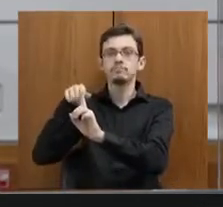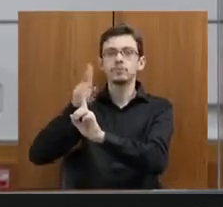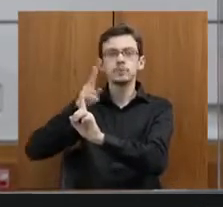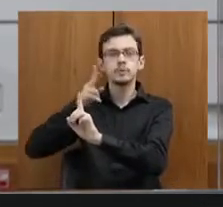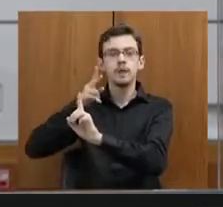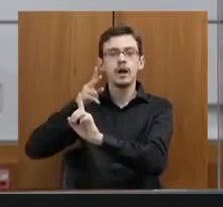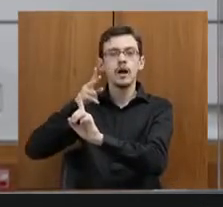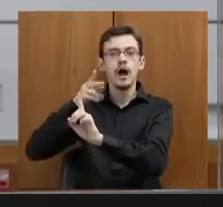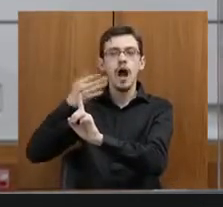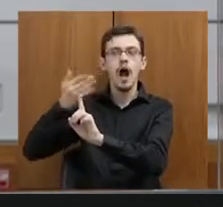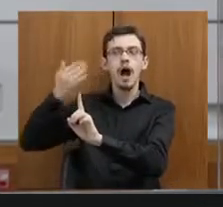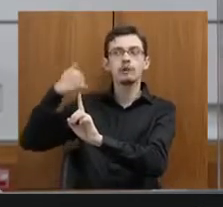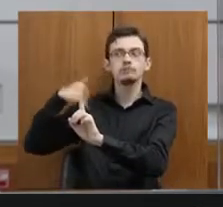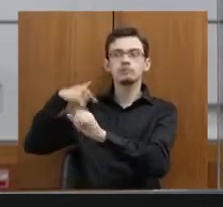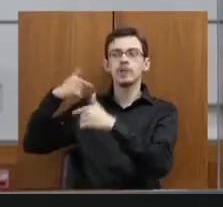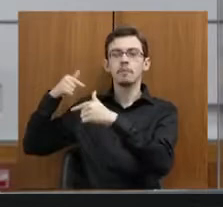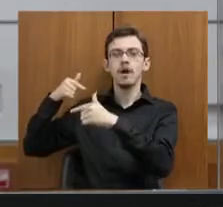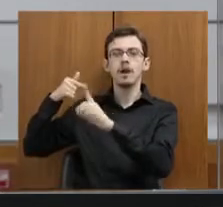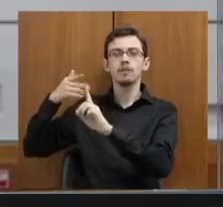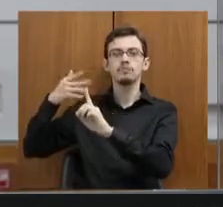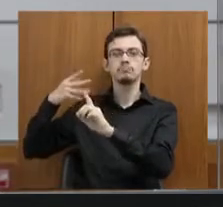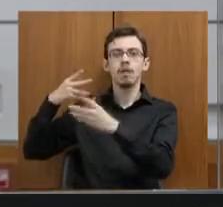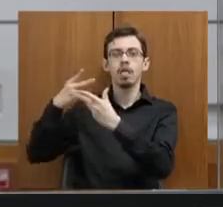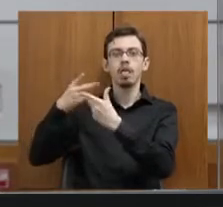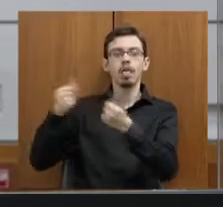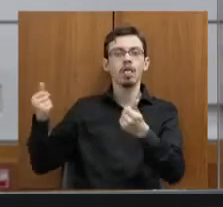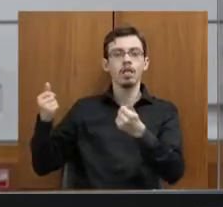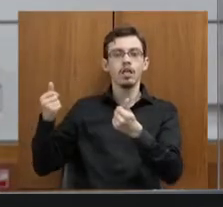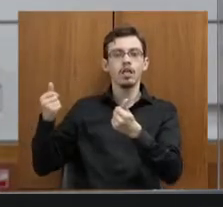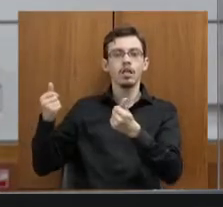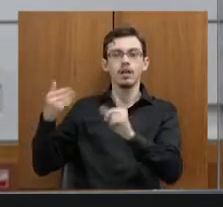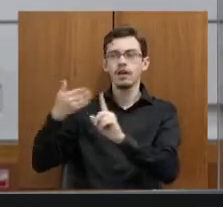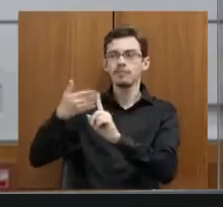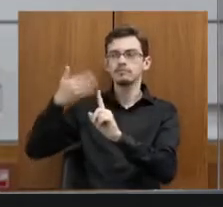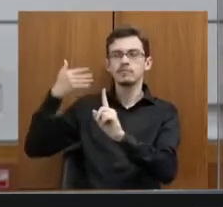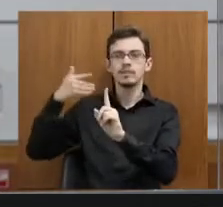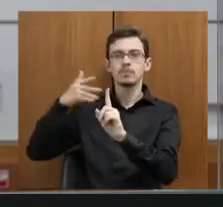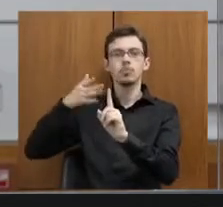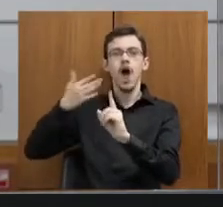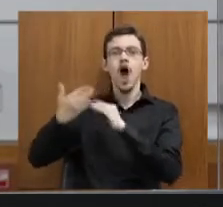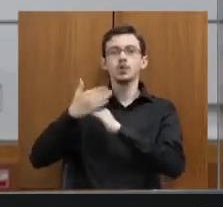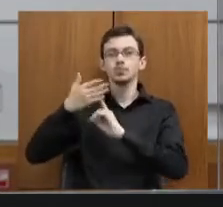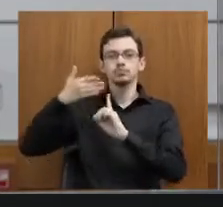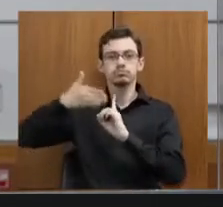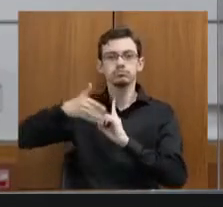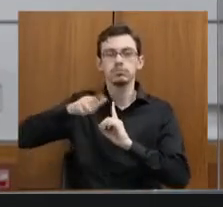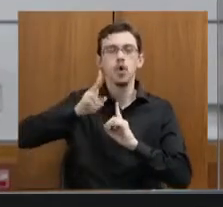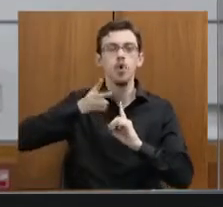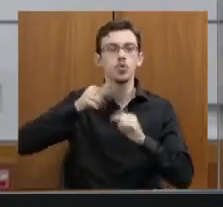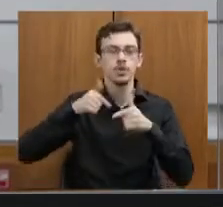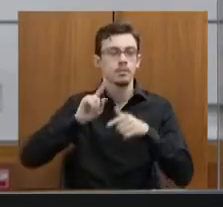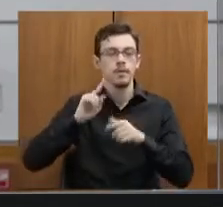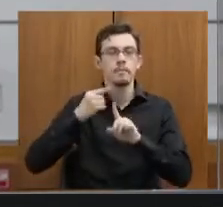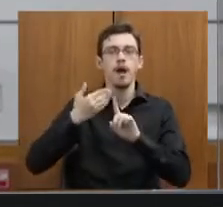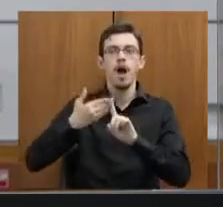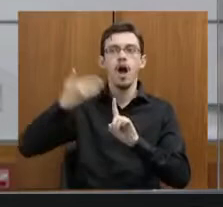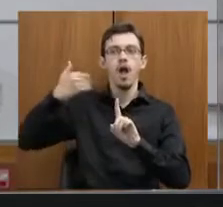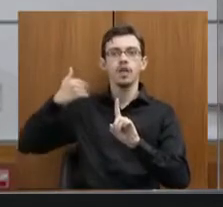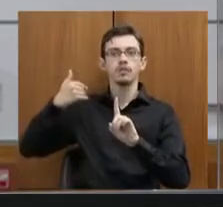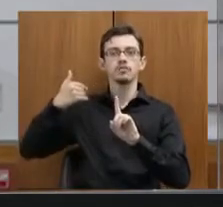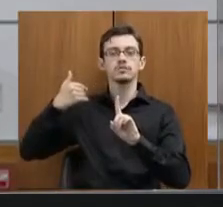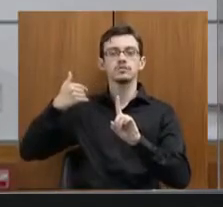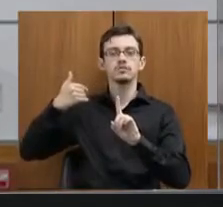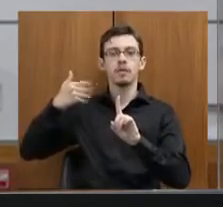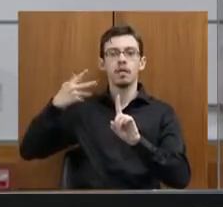que não eram lei que acontecendo com ela caíram então direito que a gente tinha mas quem não eram leis